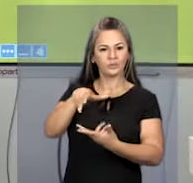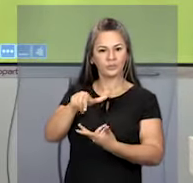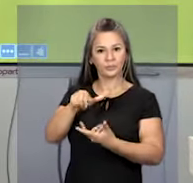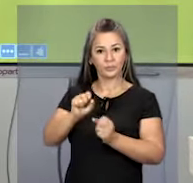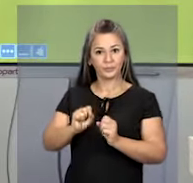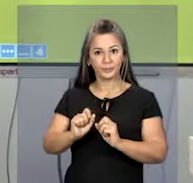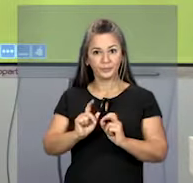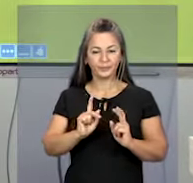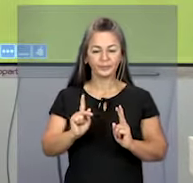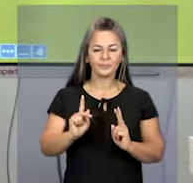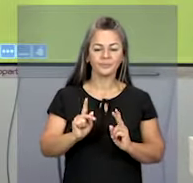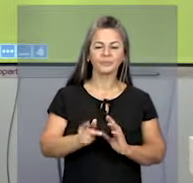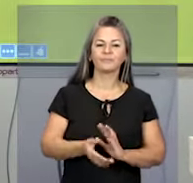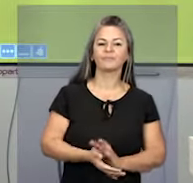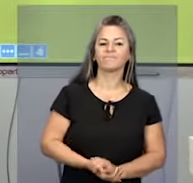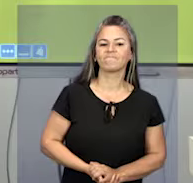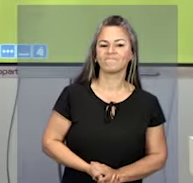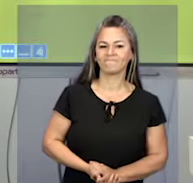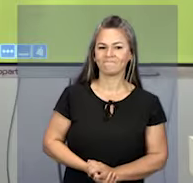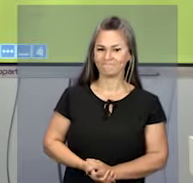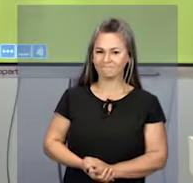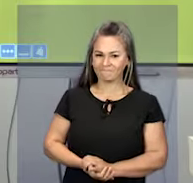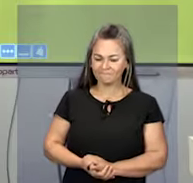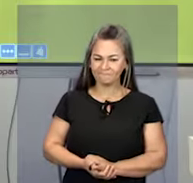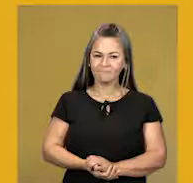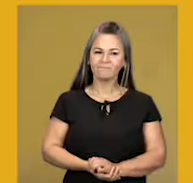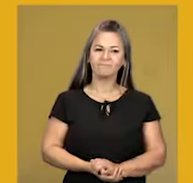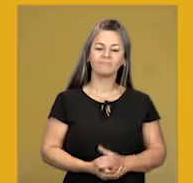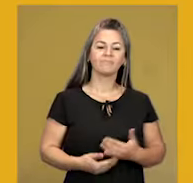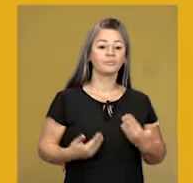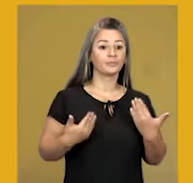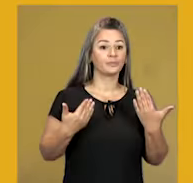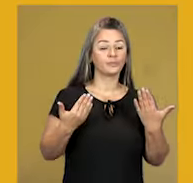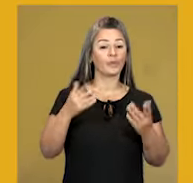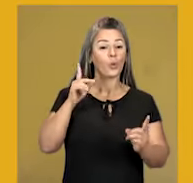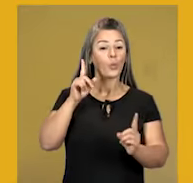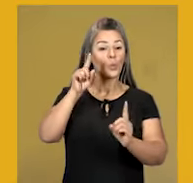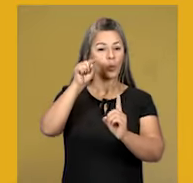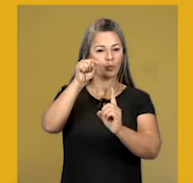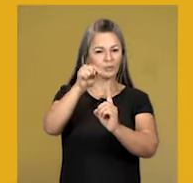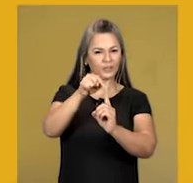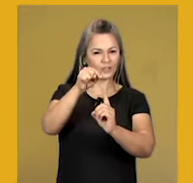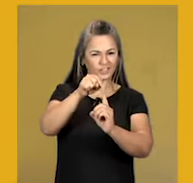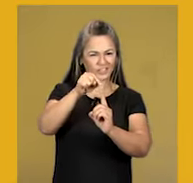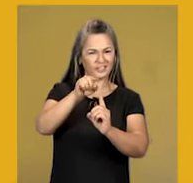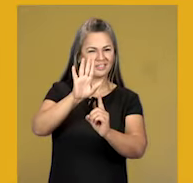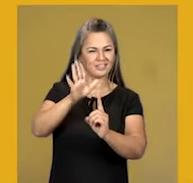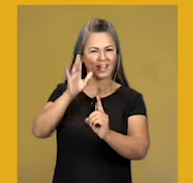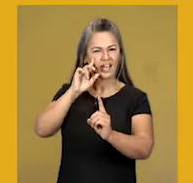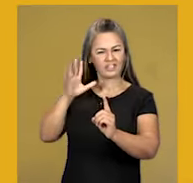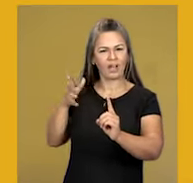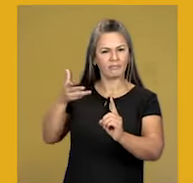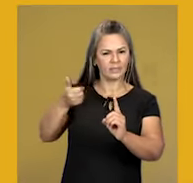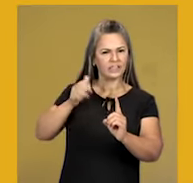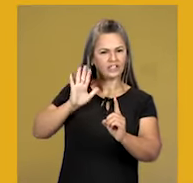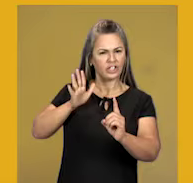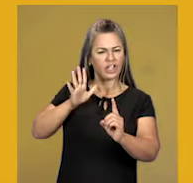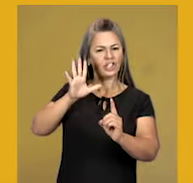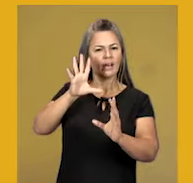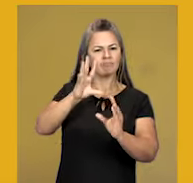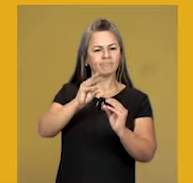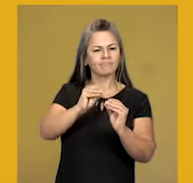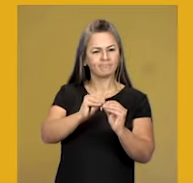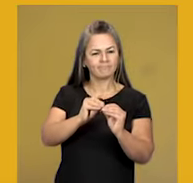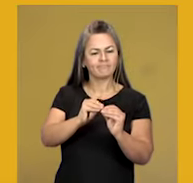mais. Pois bem, na aula de hoje, nosso objetivo, resumindo todos aqueles objetivos que são